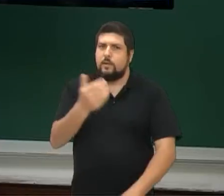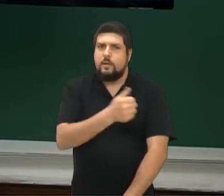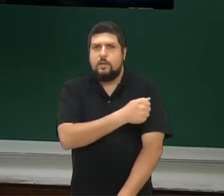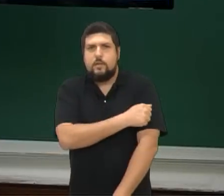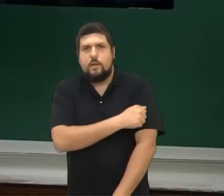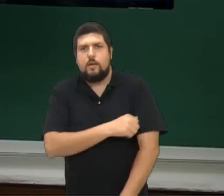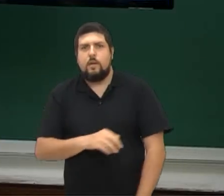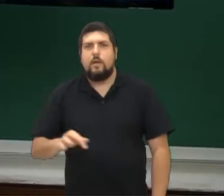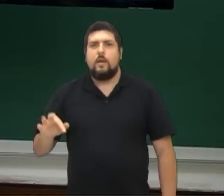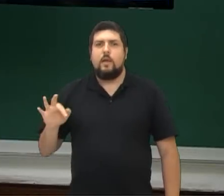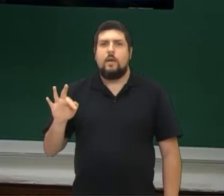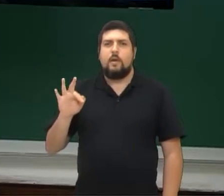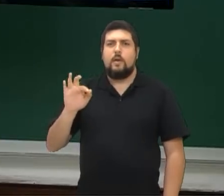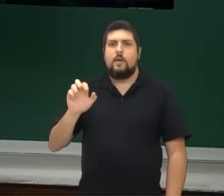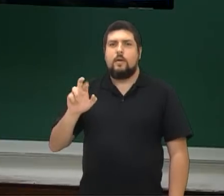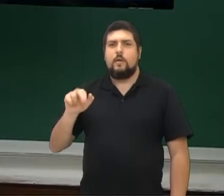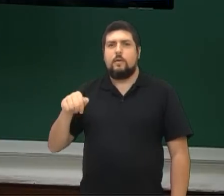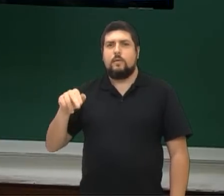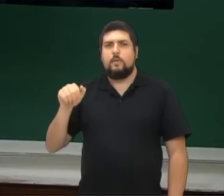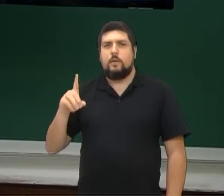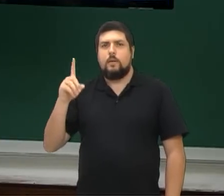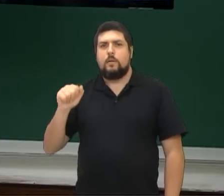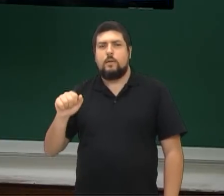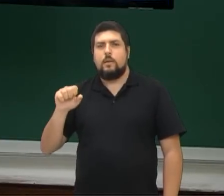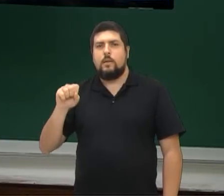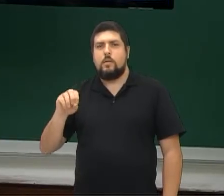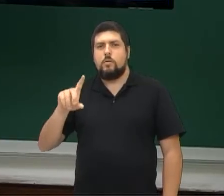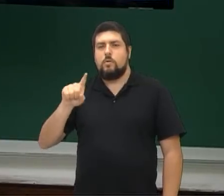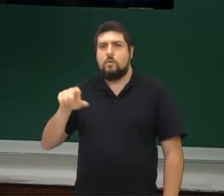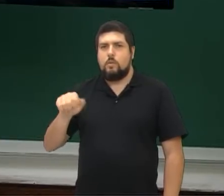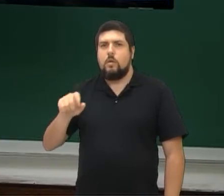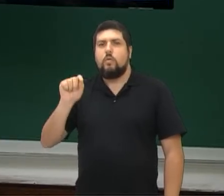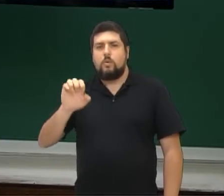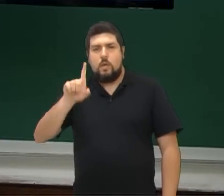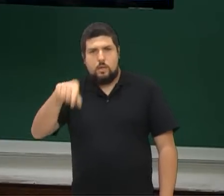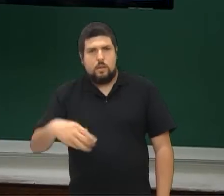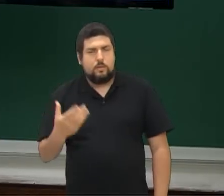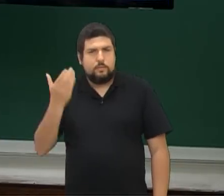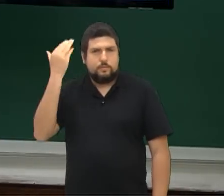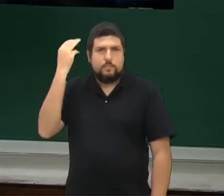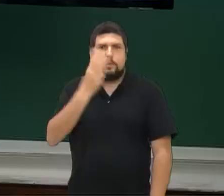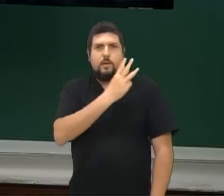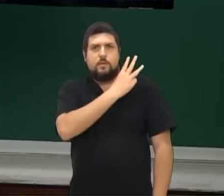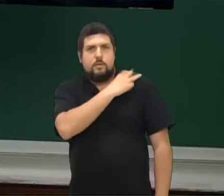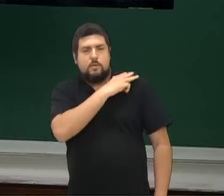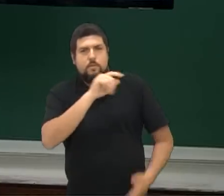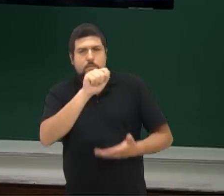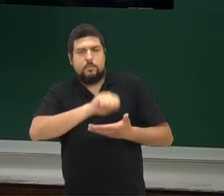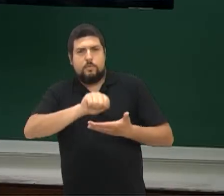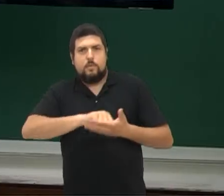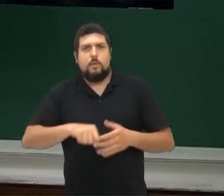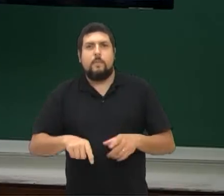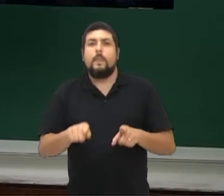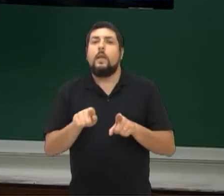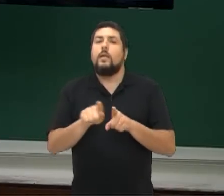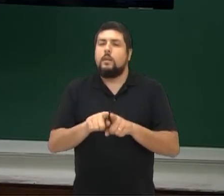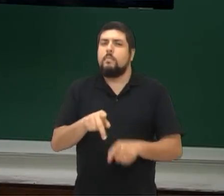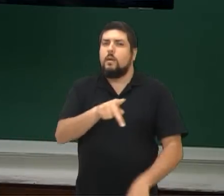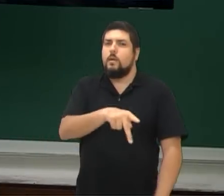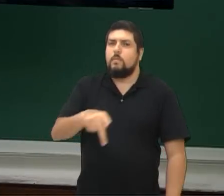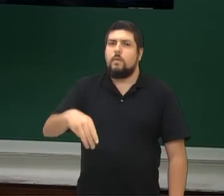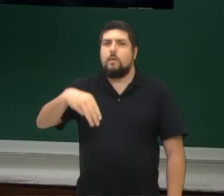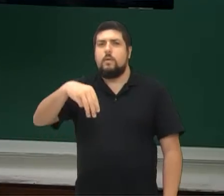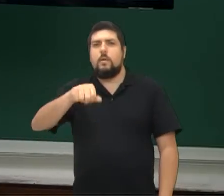não seja mais nossa aluna, porque são os alunos do 3º ano que produzem o artigo de opinião, mas também para a professora Maria Silmara